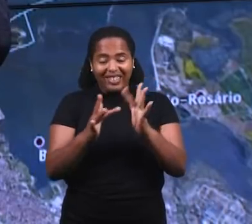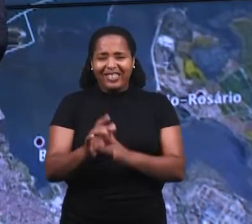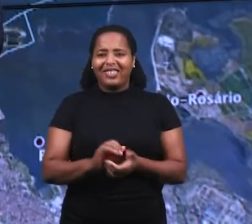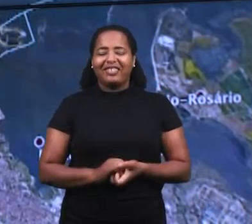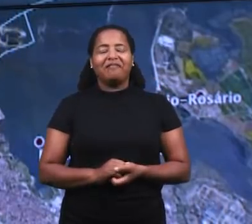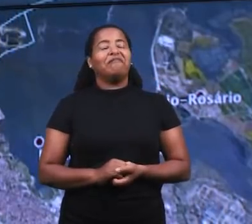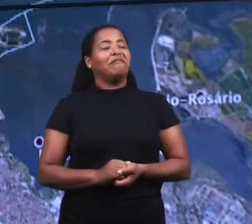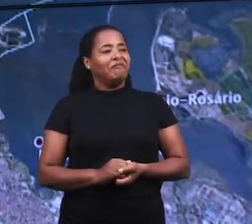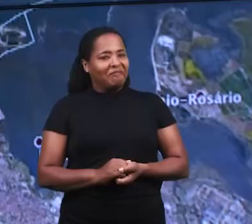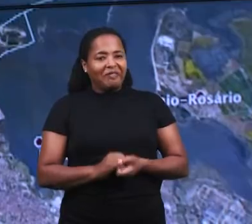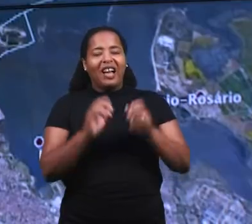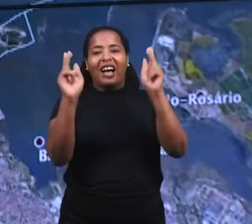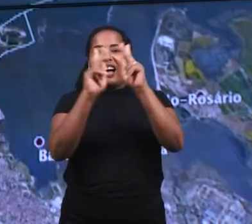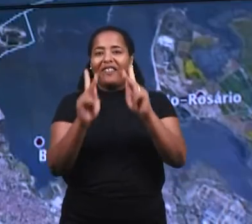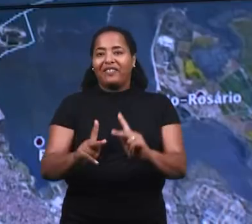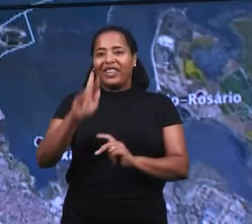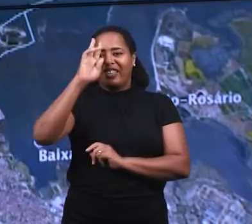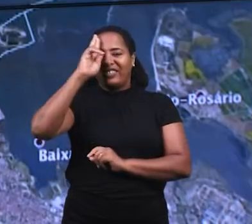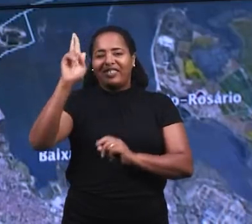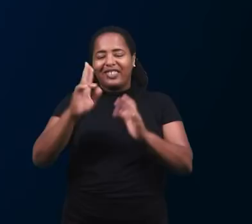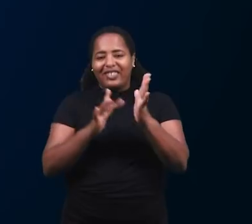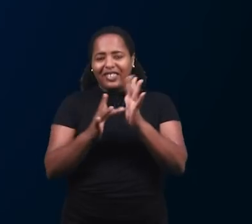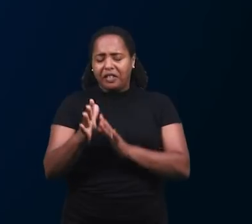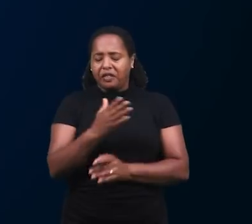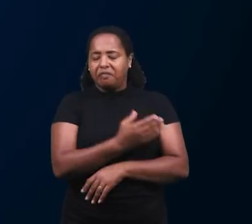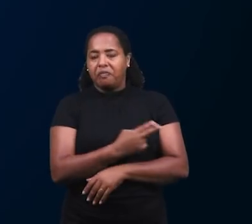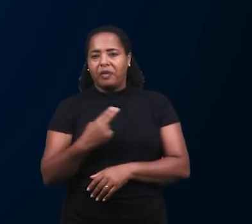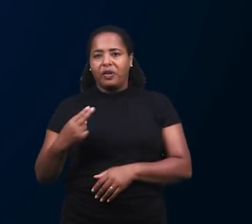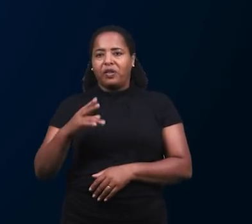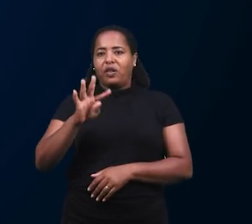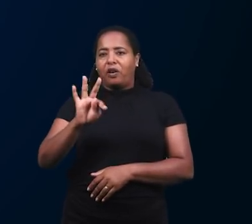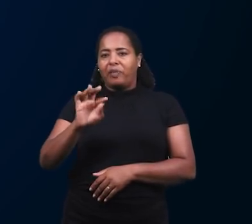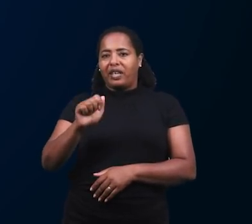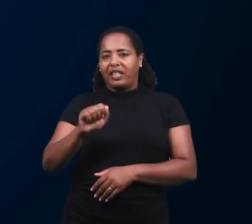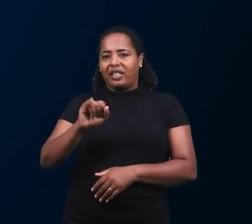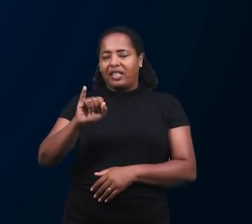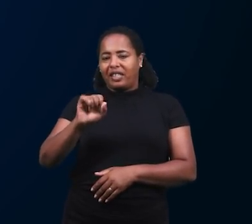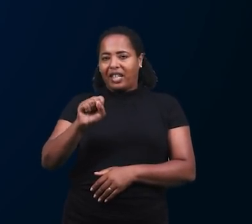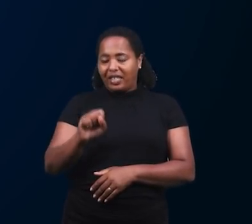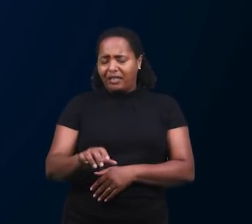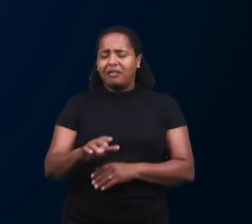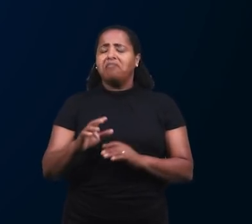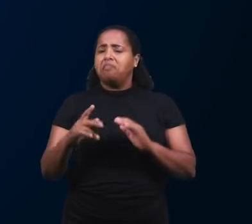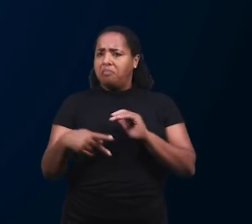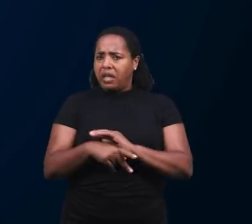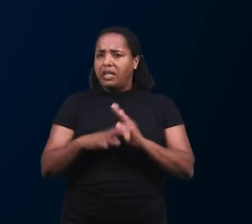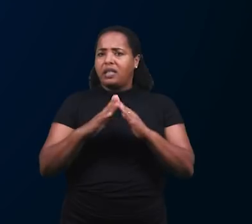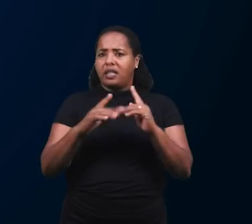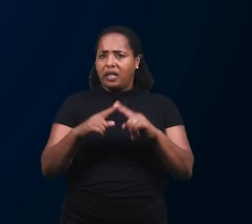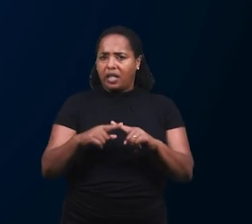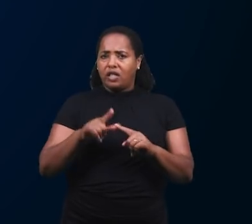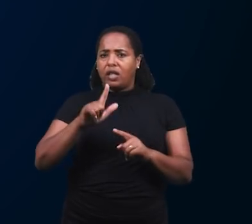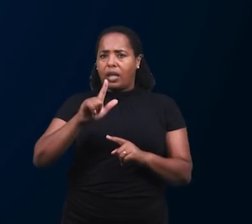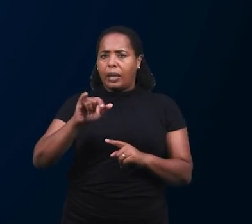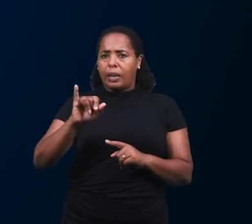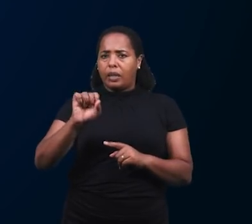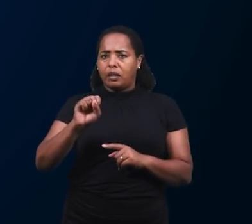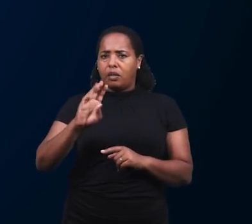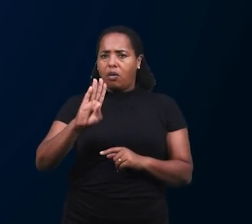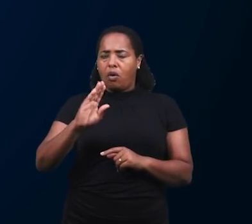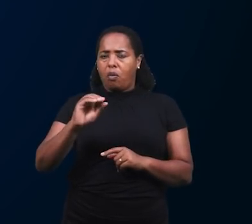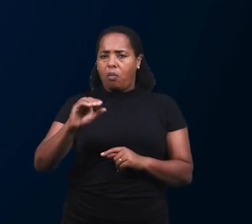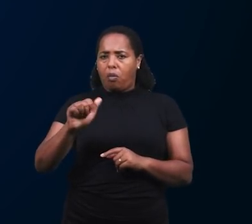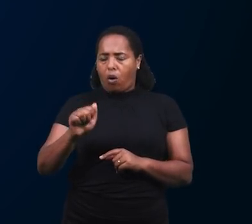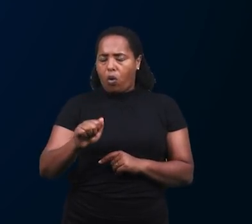a irmã Thaís com a paz do Senhor Jesus, minha irmã. A paz do Senhor Jesus, irmãos. O meu nome é Thaís, eu sou da igreja